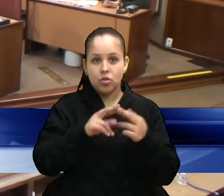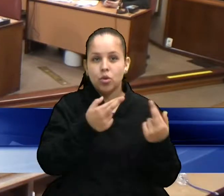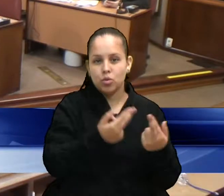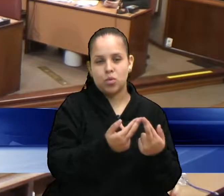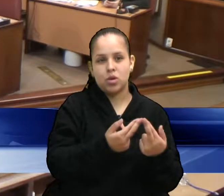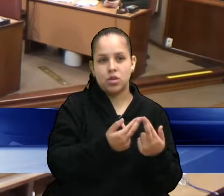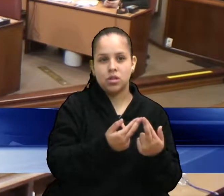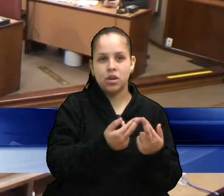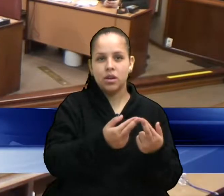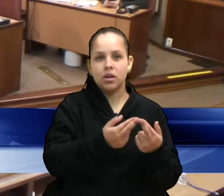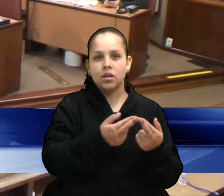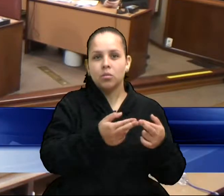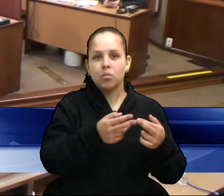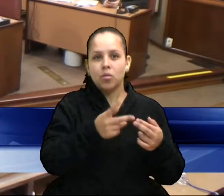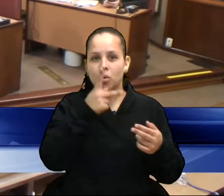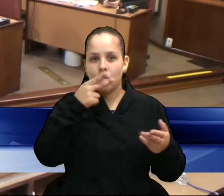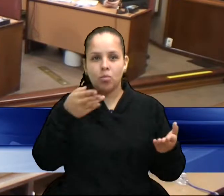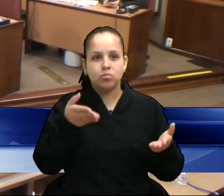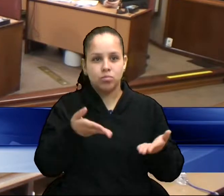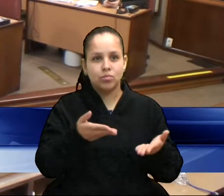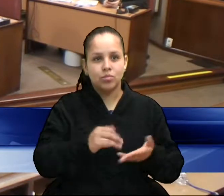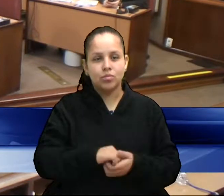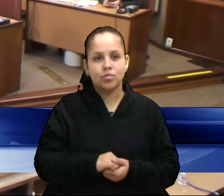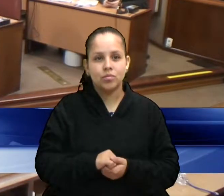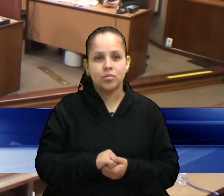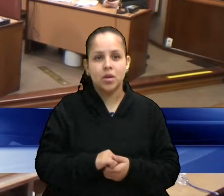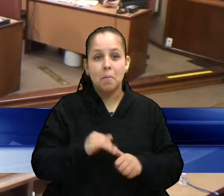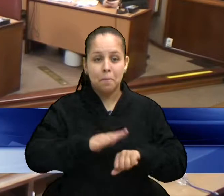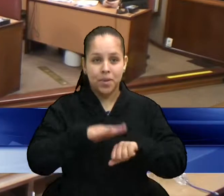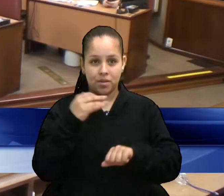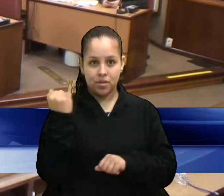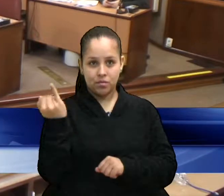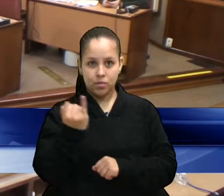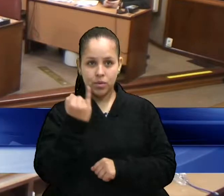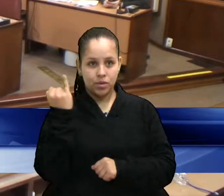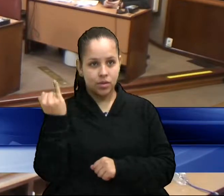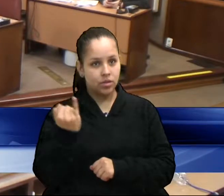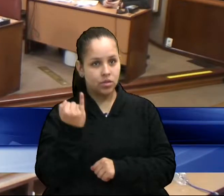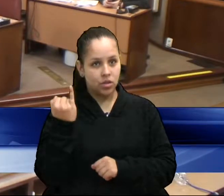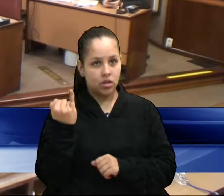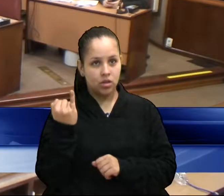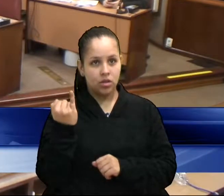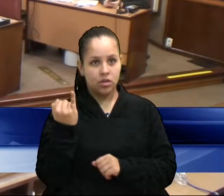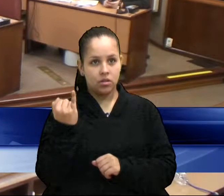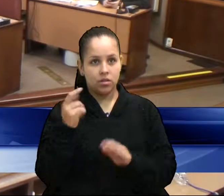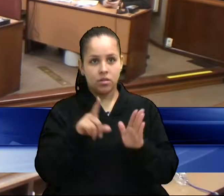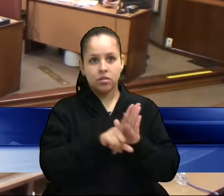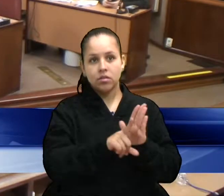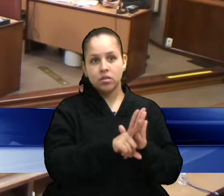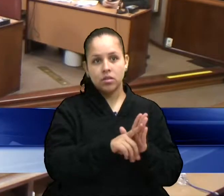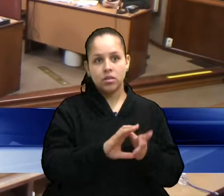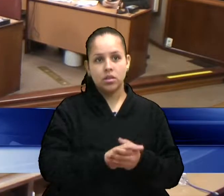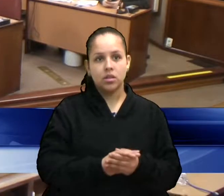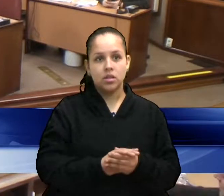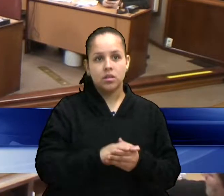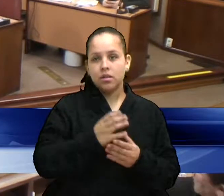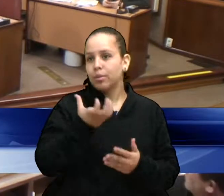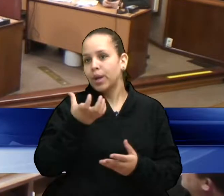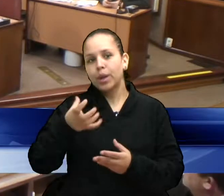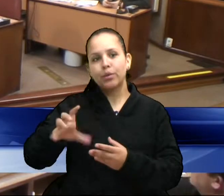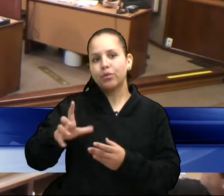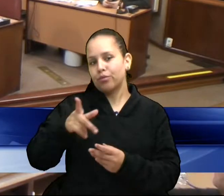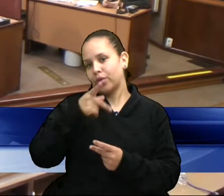eu entendo a comissão mais importante do Poder Legislativo, né? E sem querer desmerecer